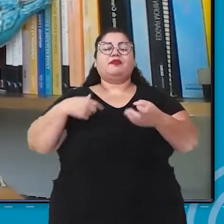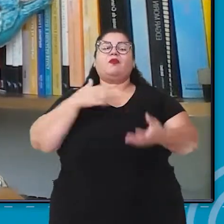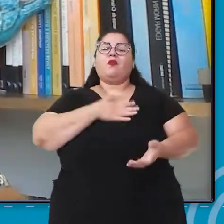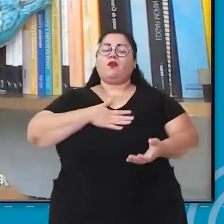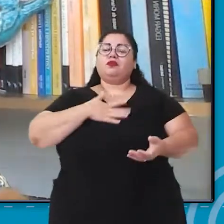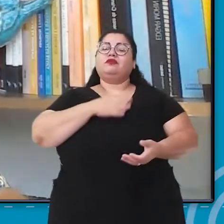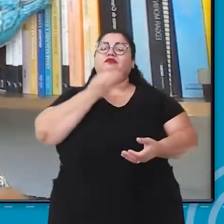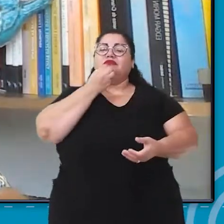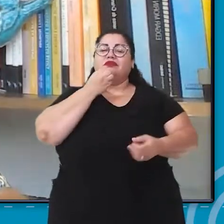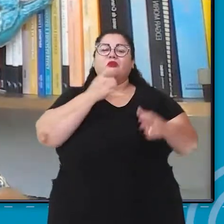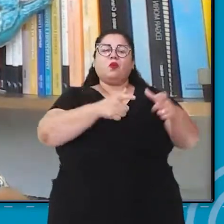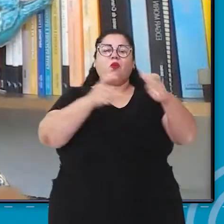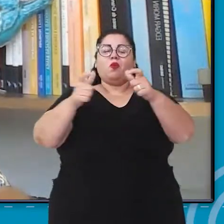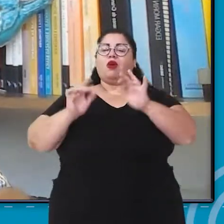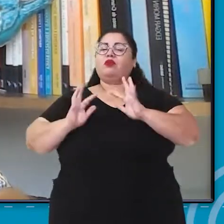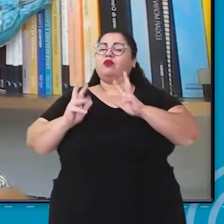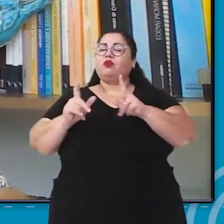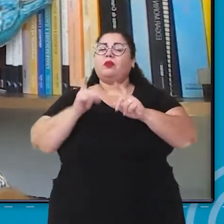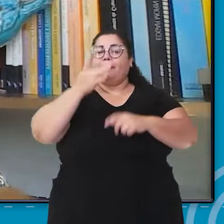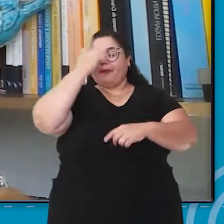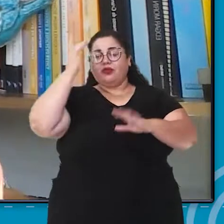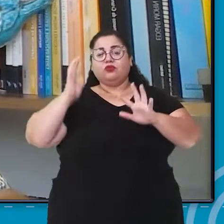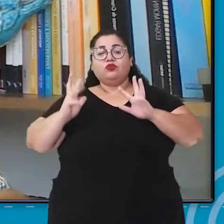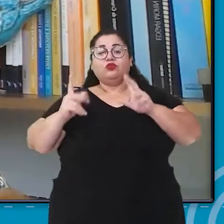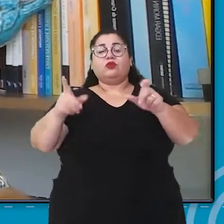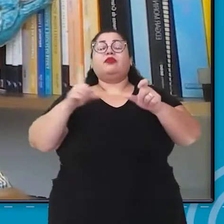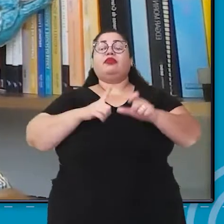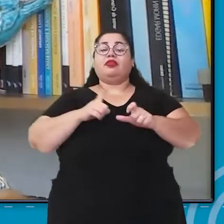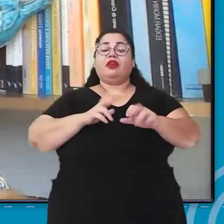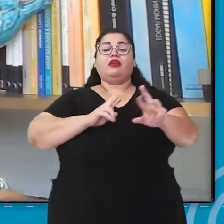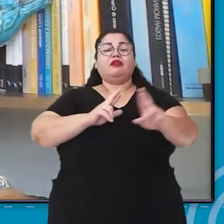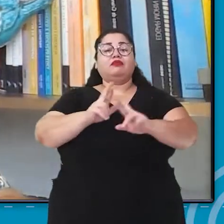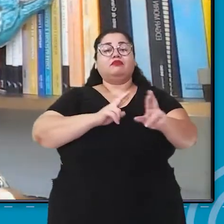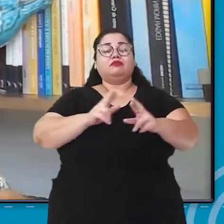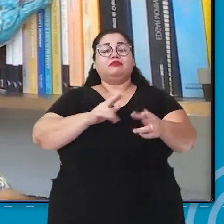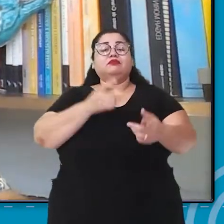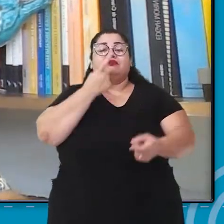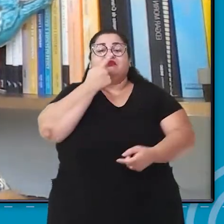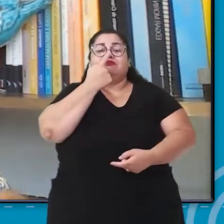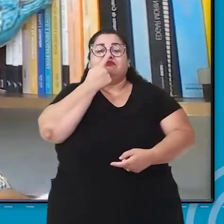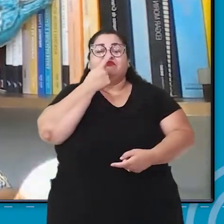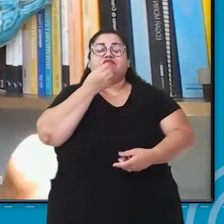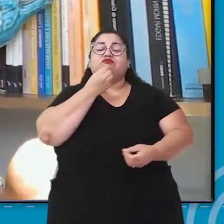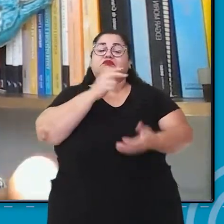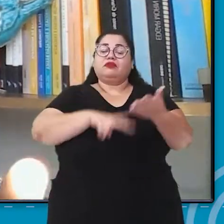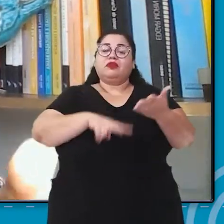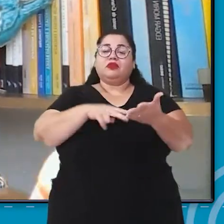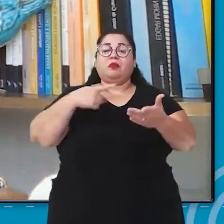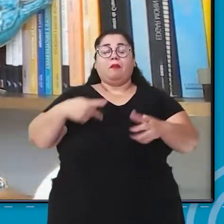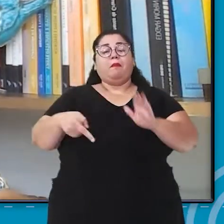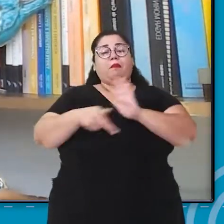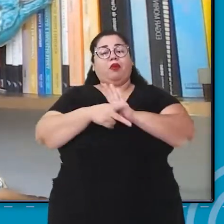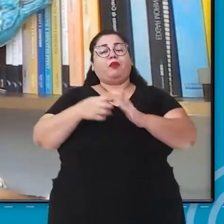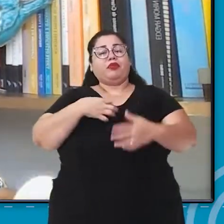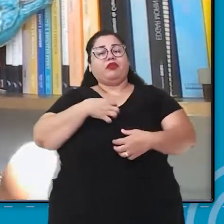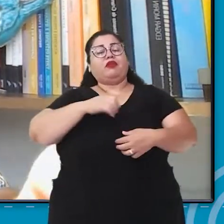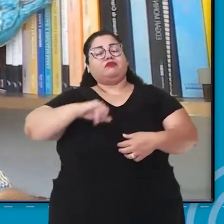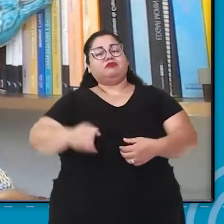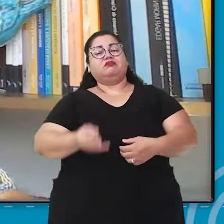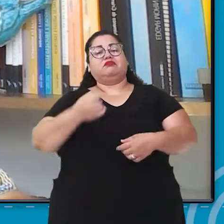que em todos os lugares e todas as pessoas tivessem uma relação leitora que pudesse, na sua